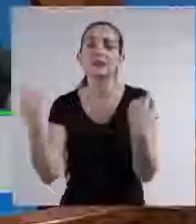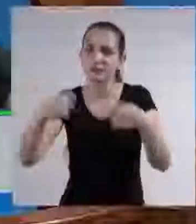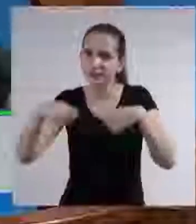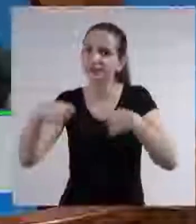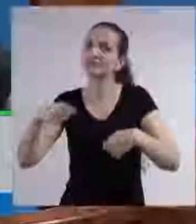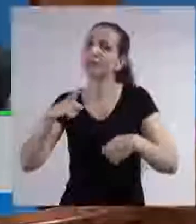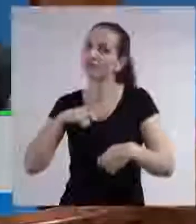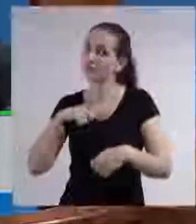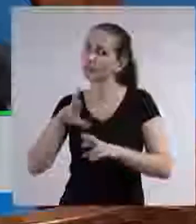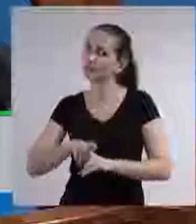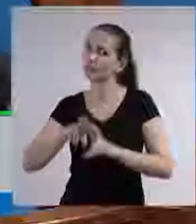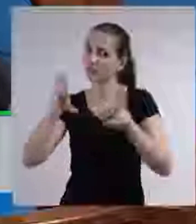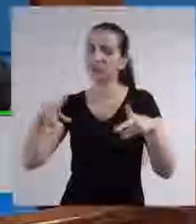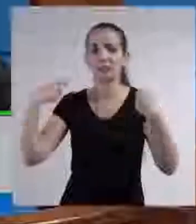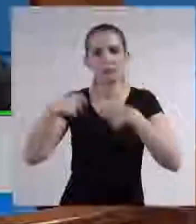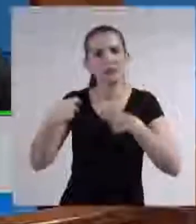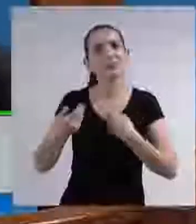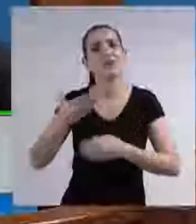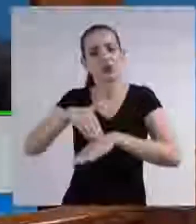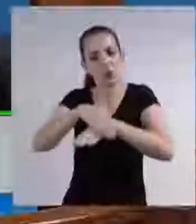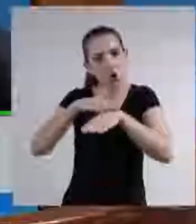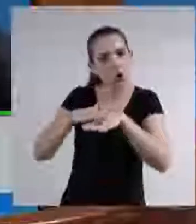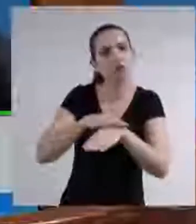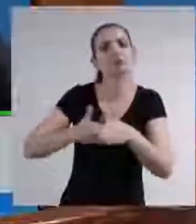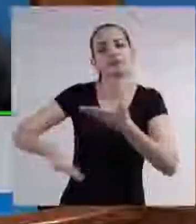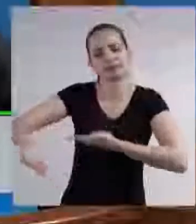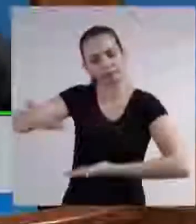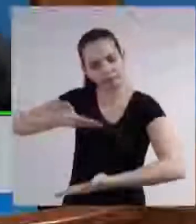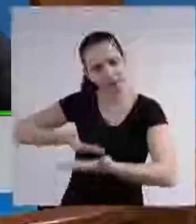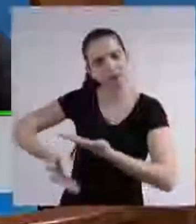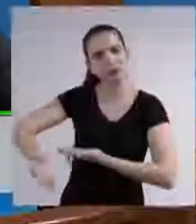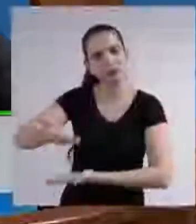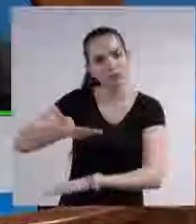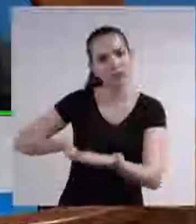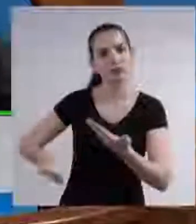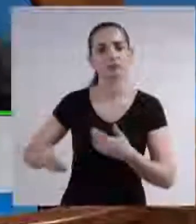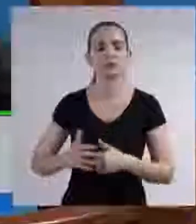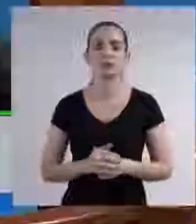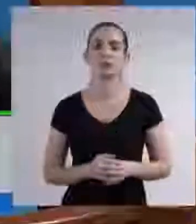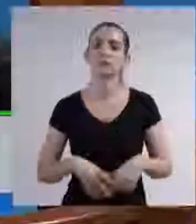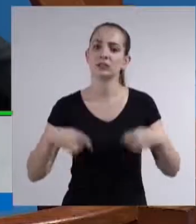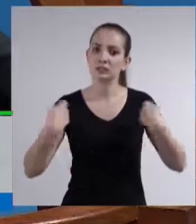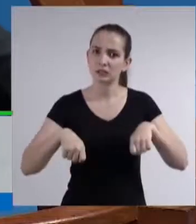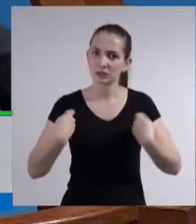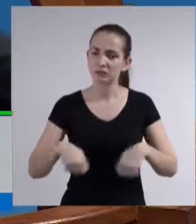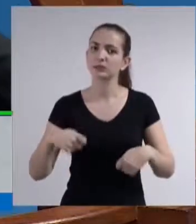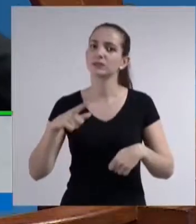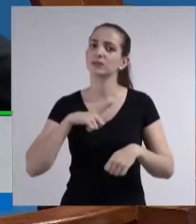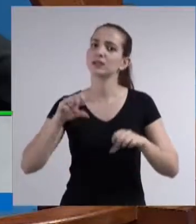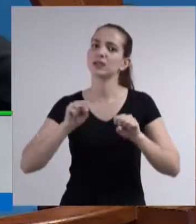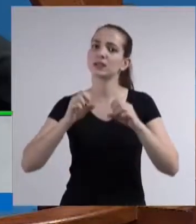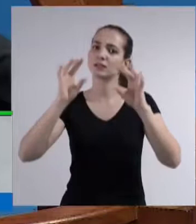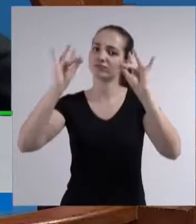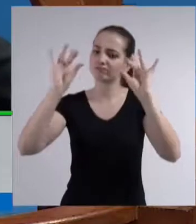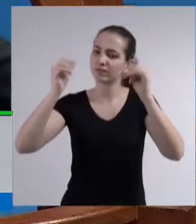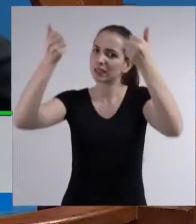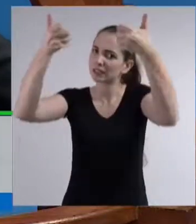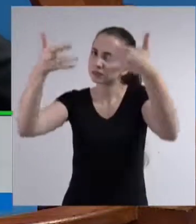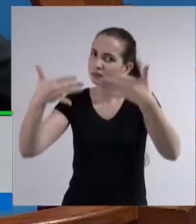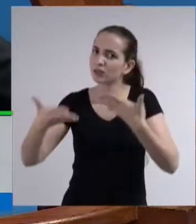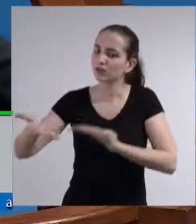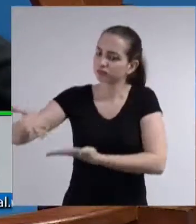diferente. Tem que ser na base da negociação, tem que ser na base do entendimento, e